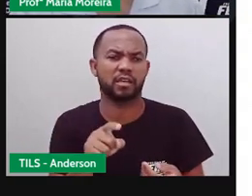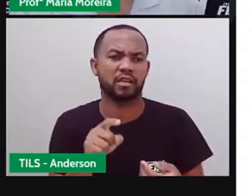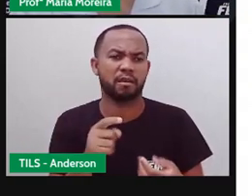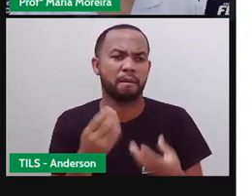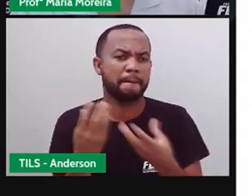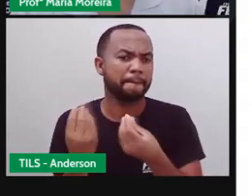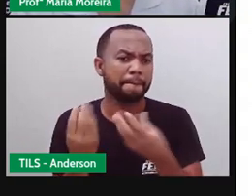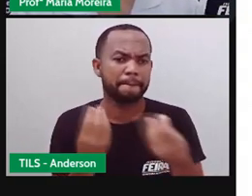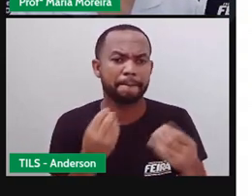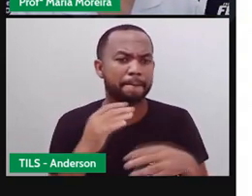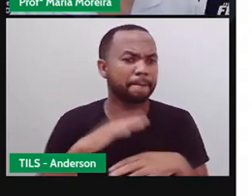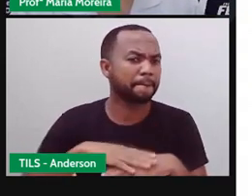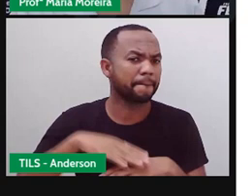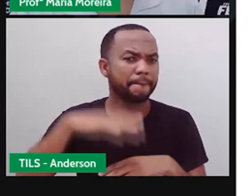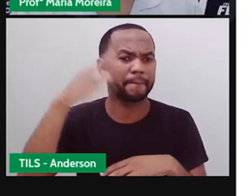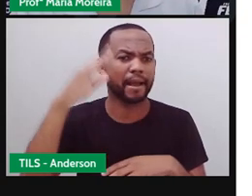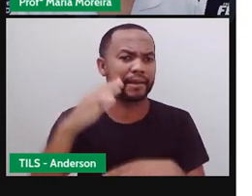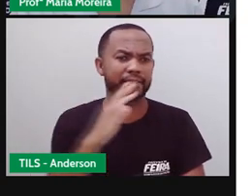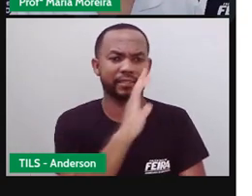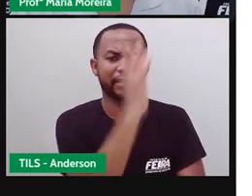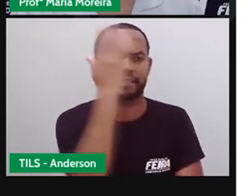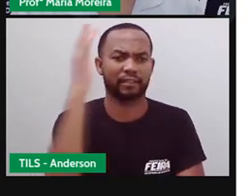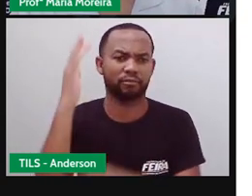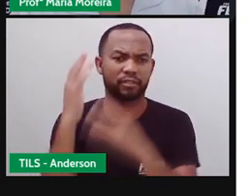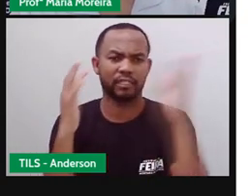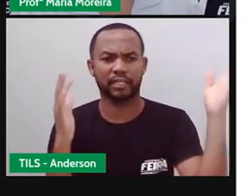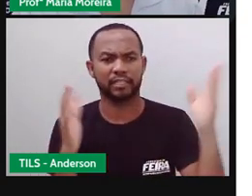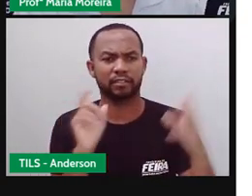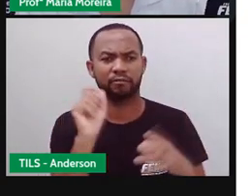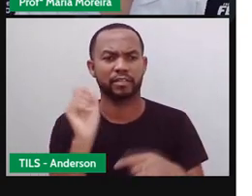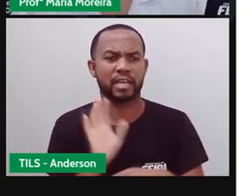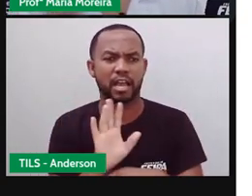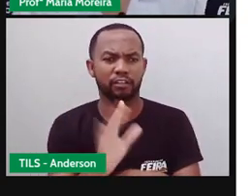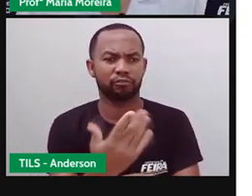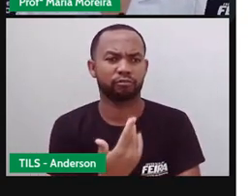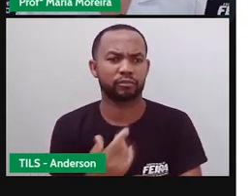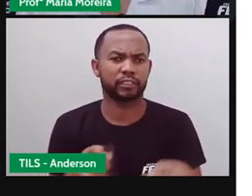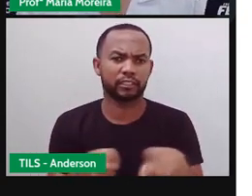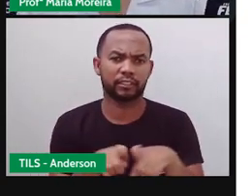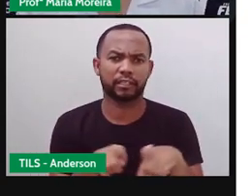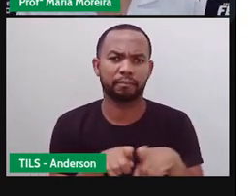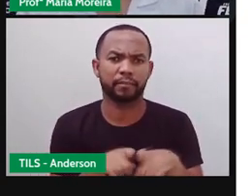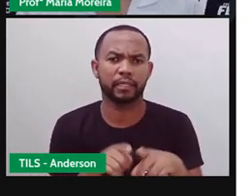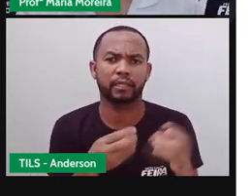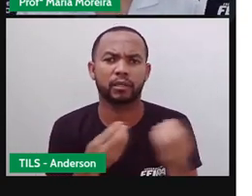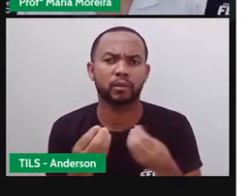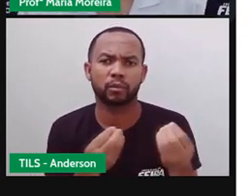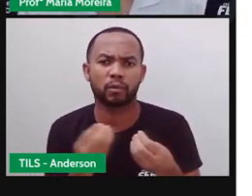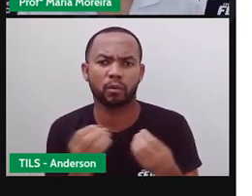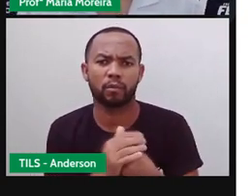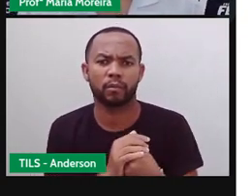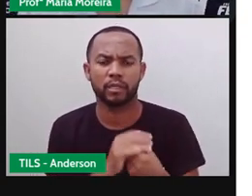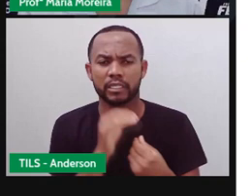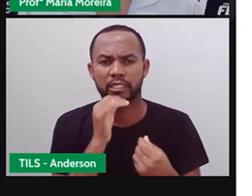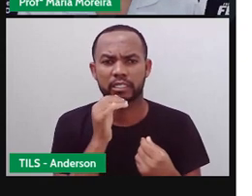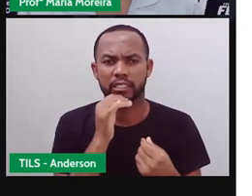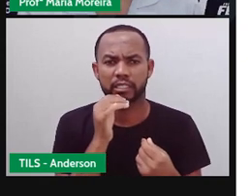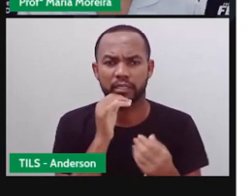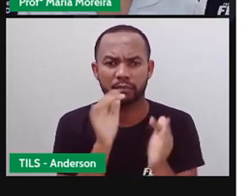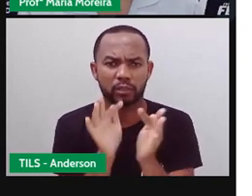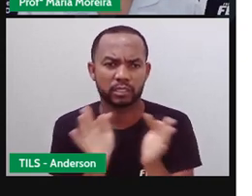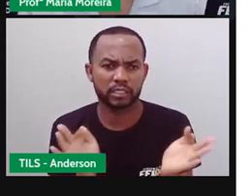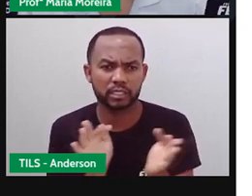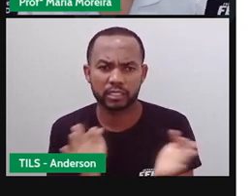ao fator mais simples da natureza a cadeia alimentar acho que seja tão simples